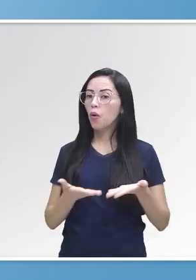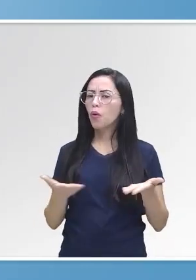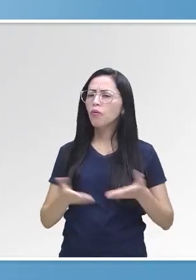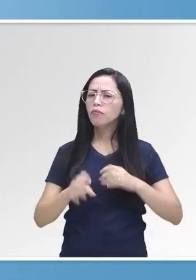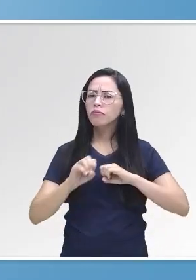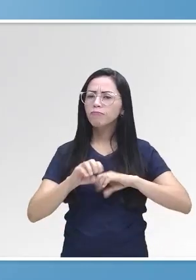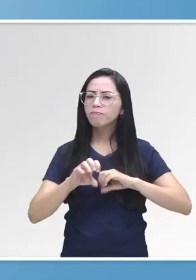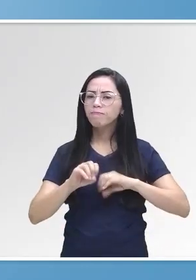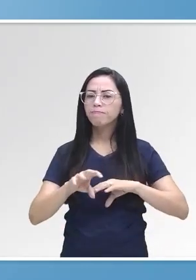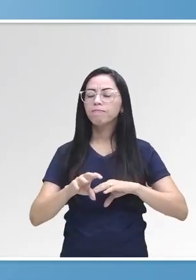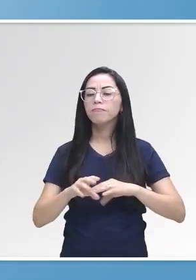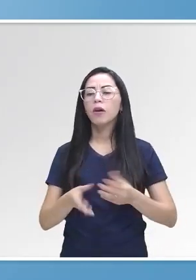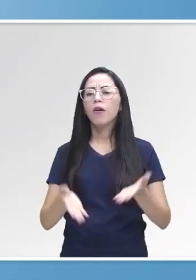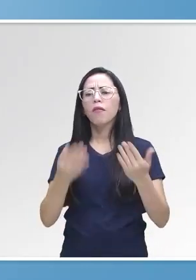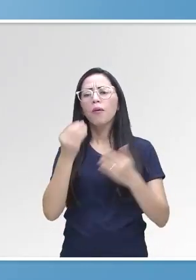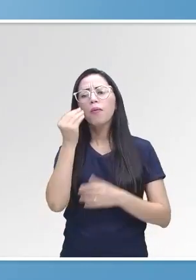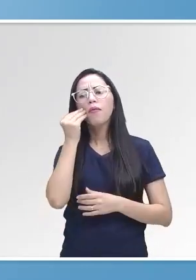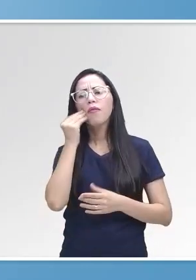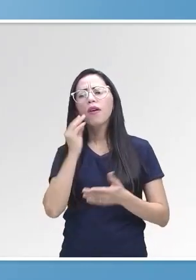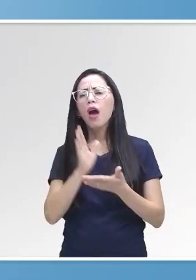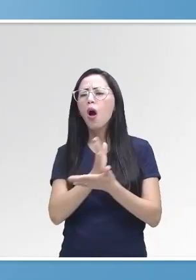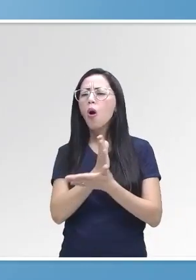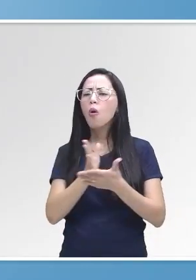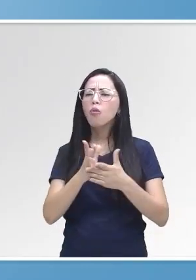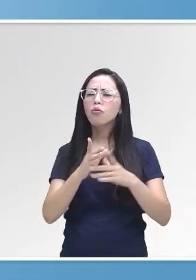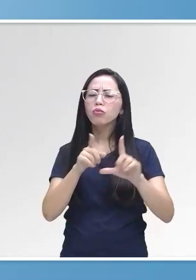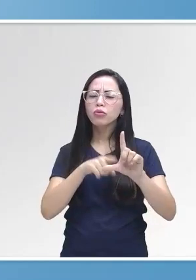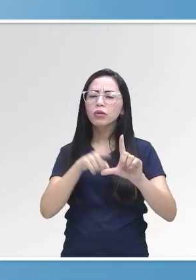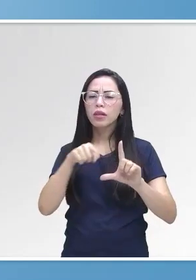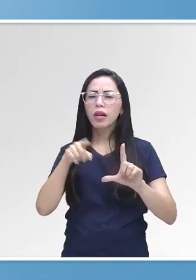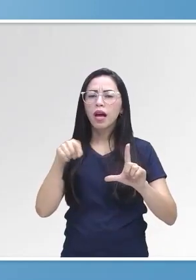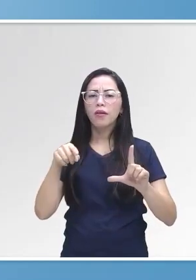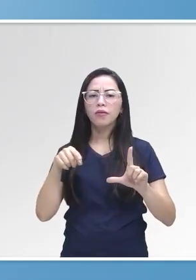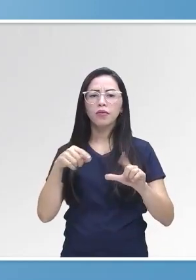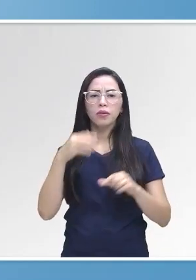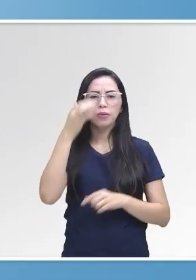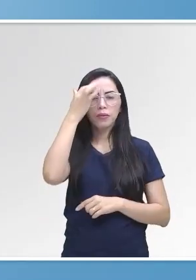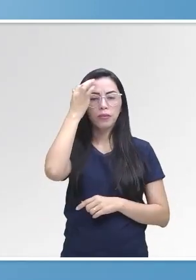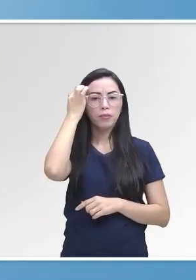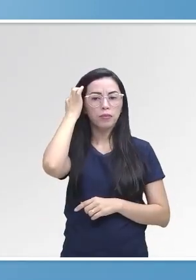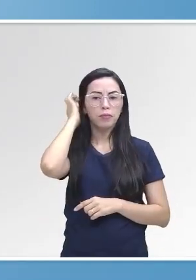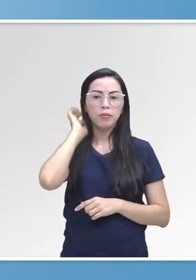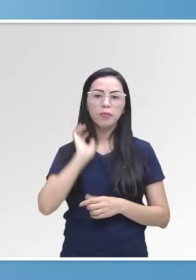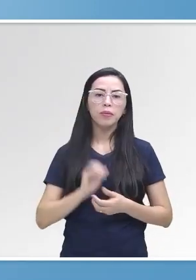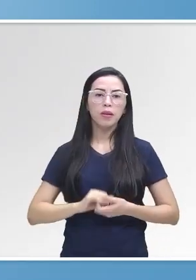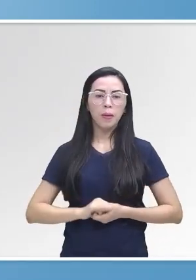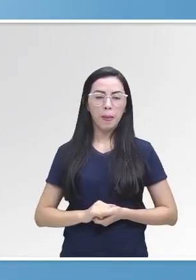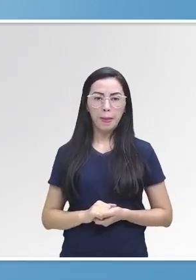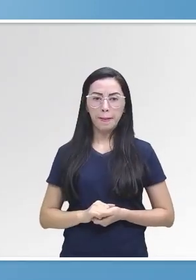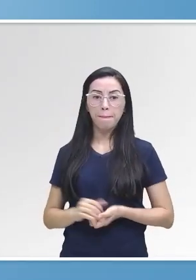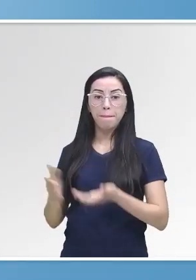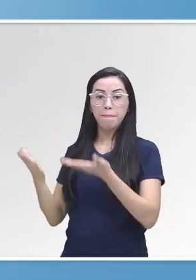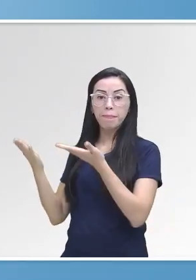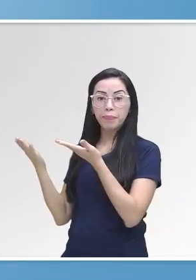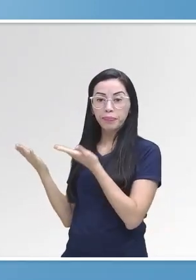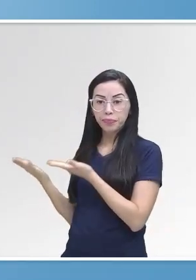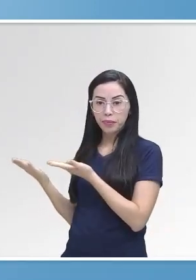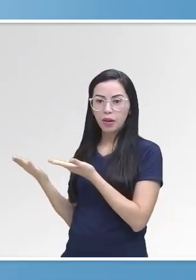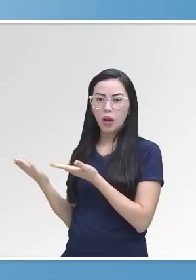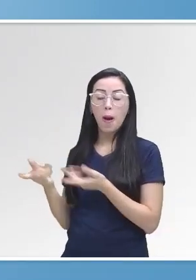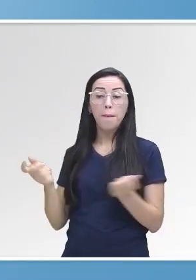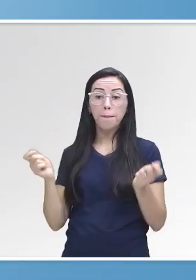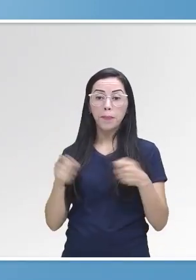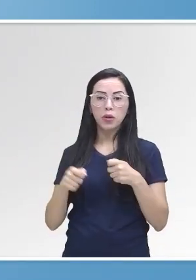vamos ver alguns gráficos para ver como é que a gente pode representar isso Bora lá gráfico e são representações visuais